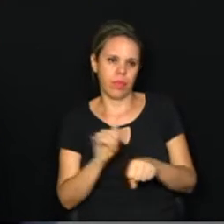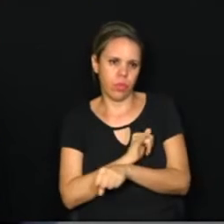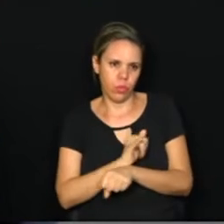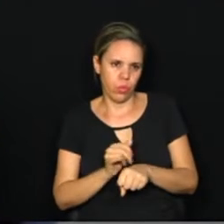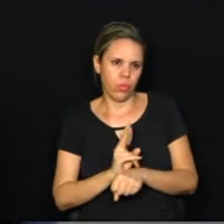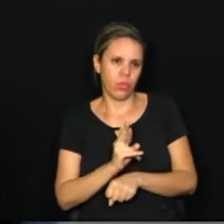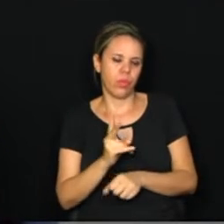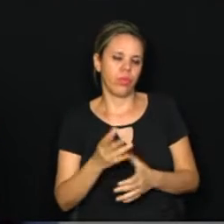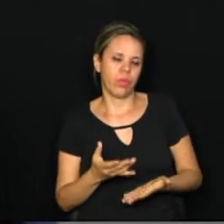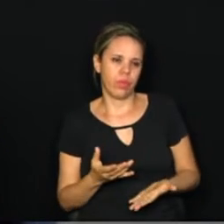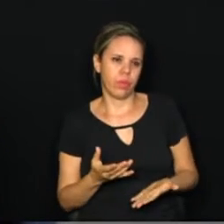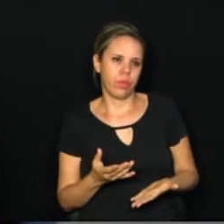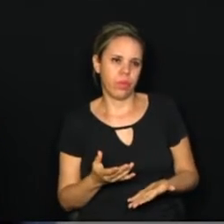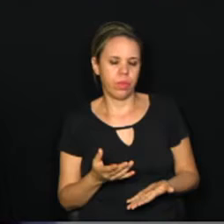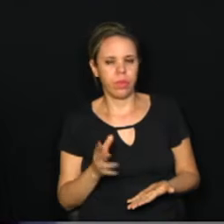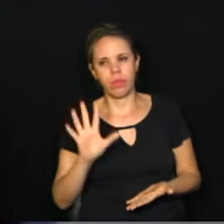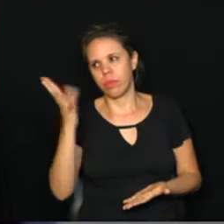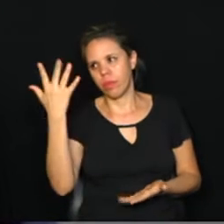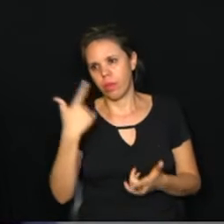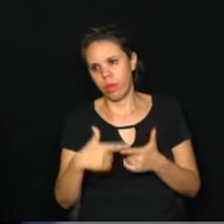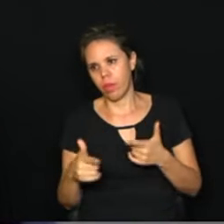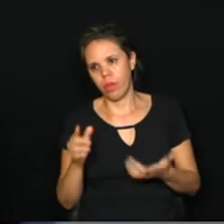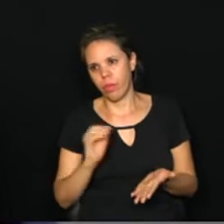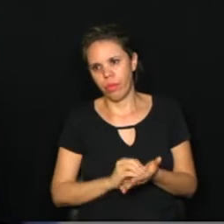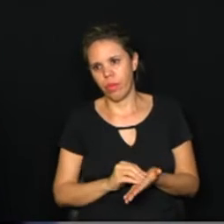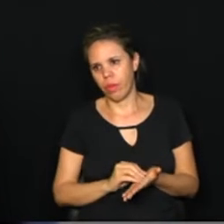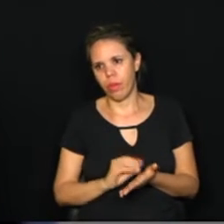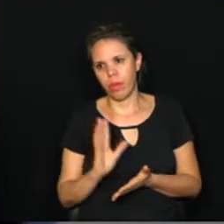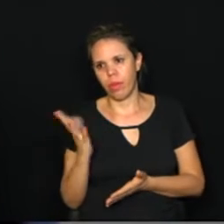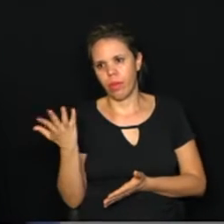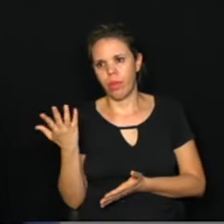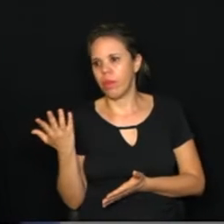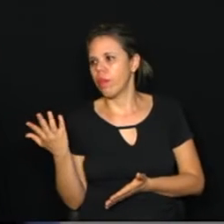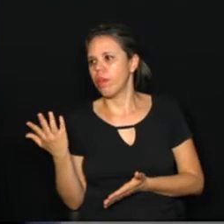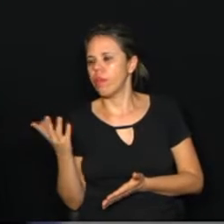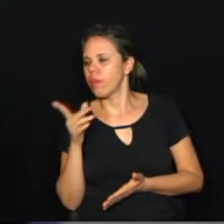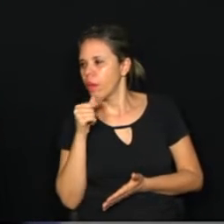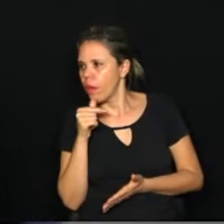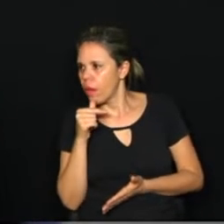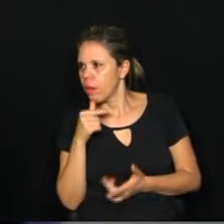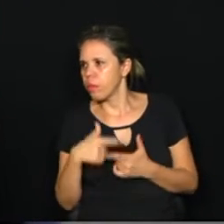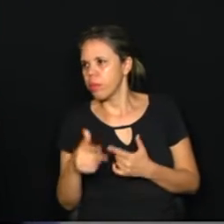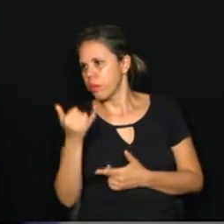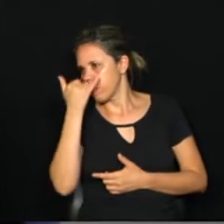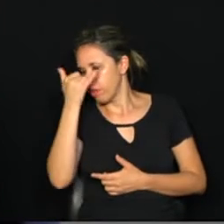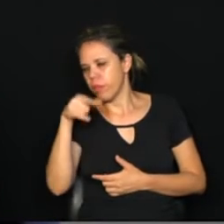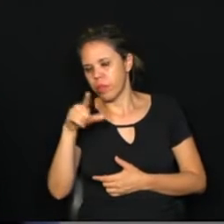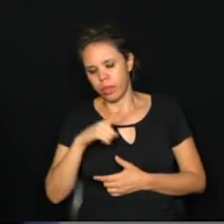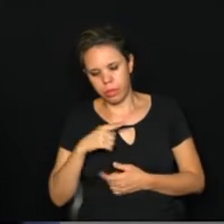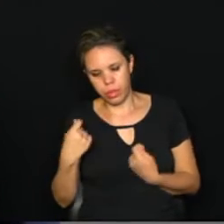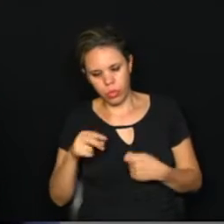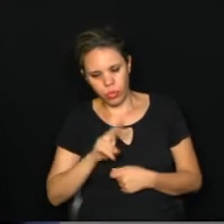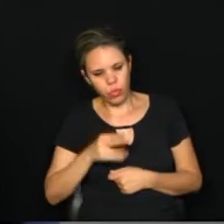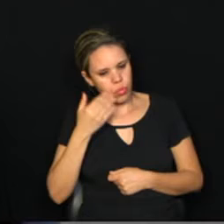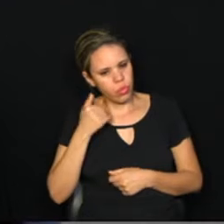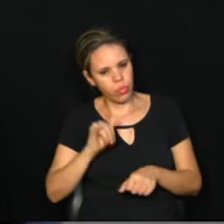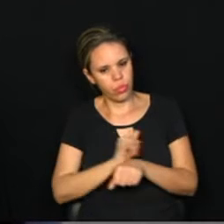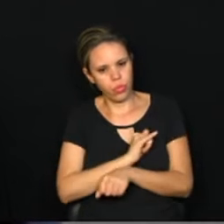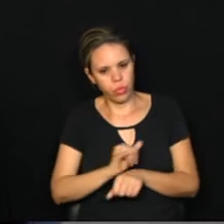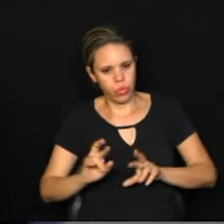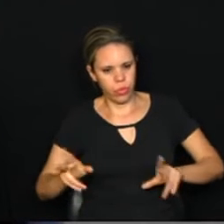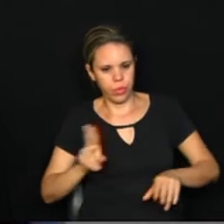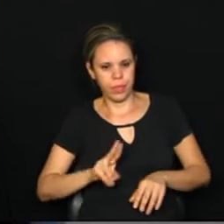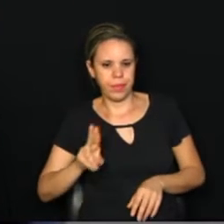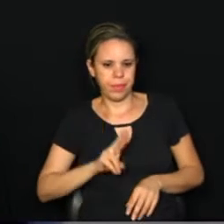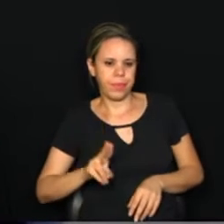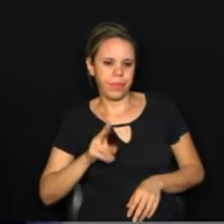negócio, prevendo que, de repente, pode ser que aconteça uma situação extrema e você tenha que adotar situações